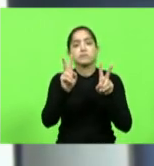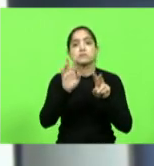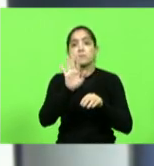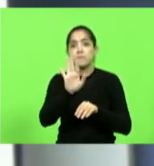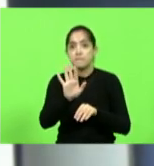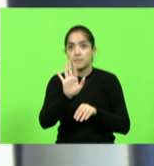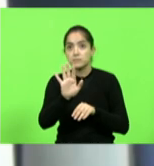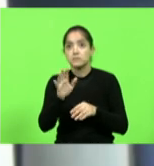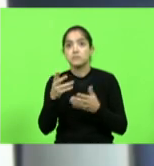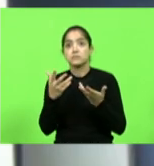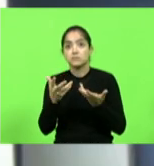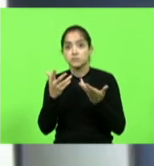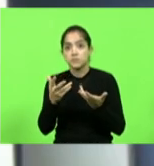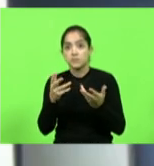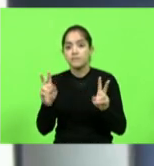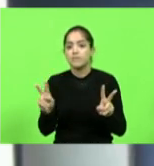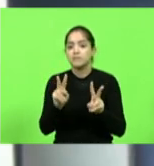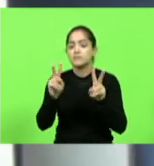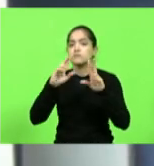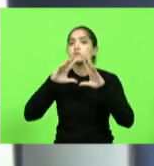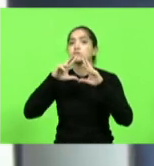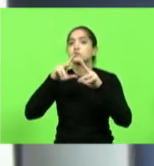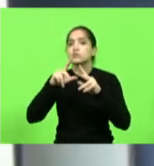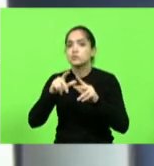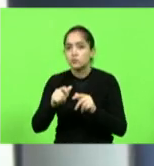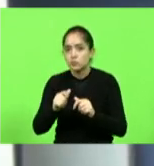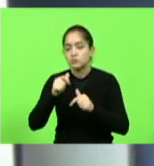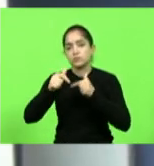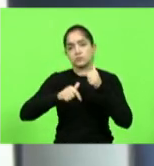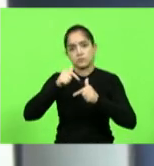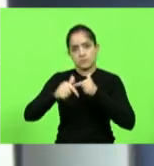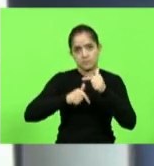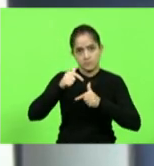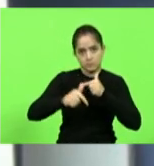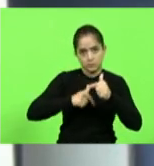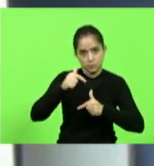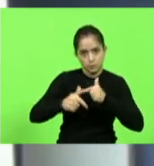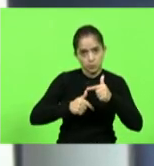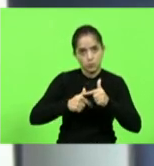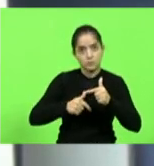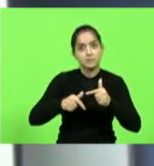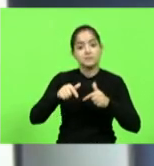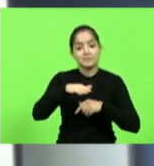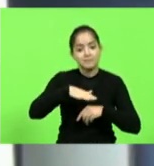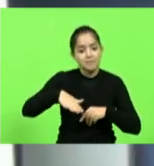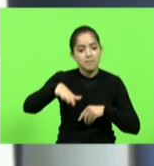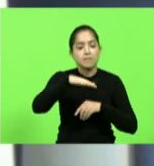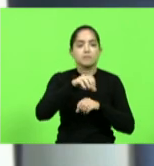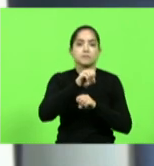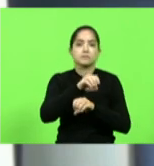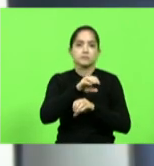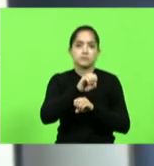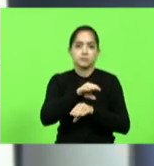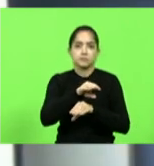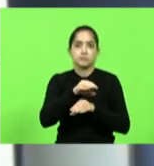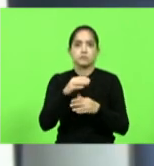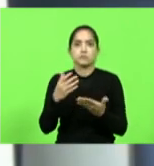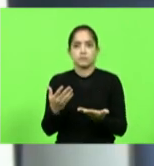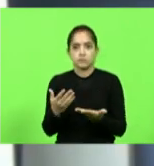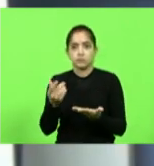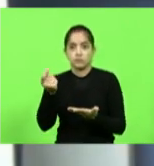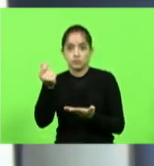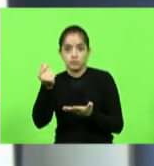nós queremos a valorização de todos os trabalhadores e trabalhadoras que estão na educação. Dinheiro e